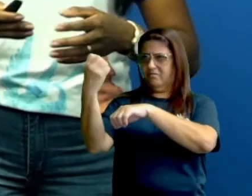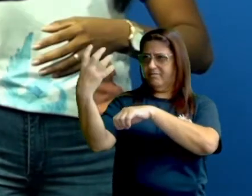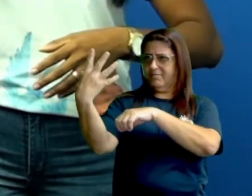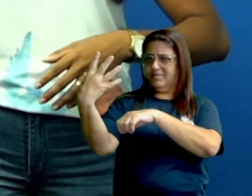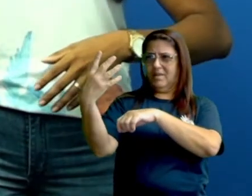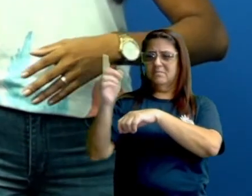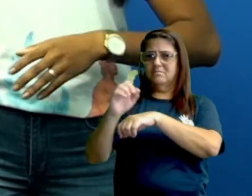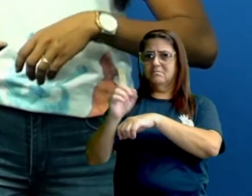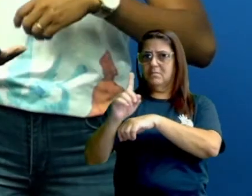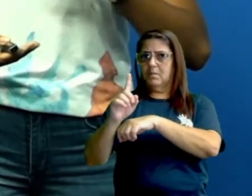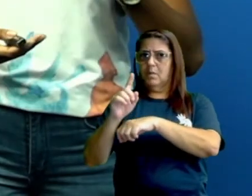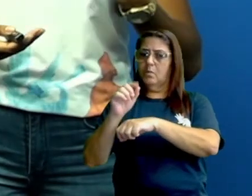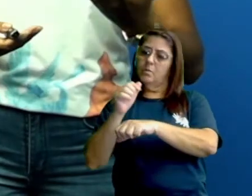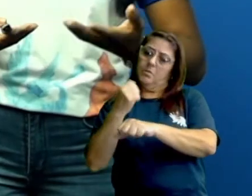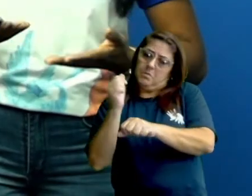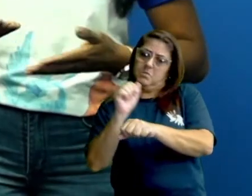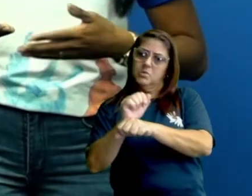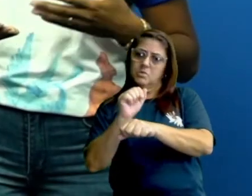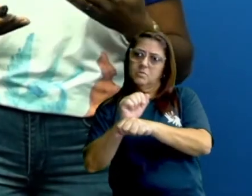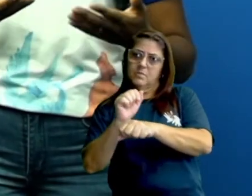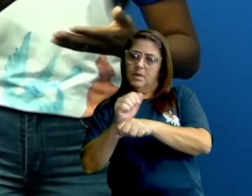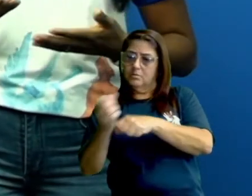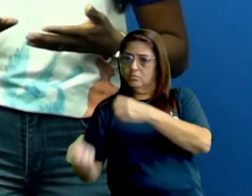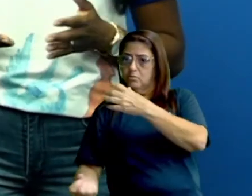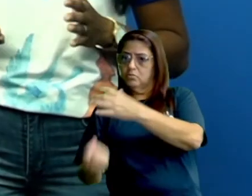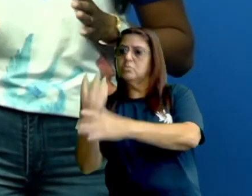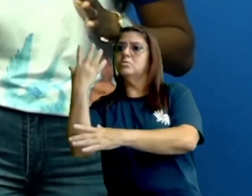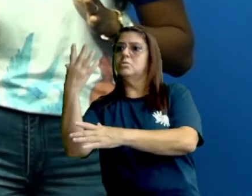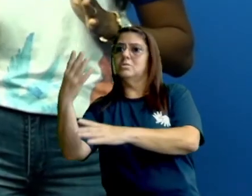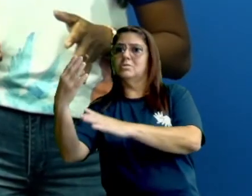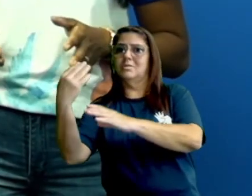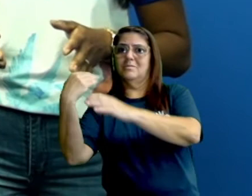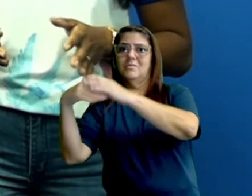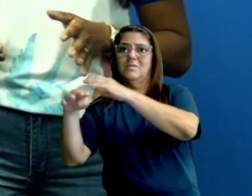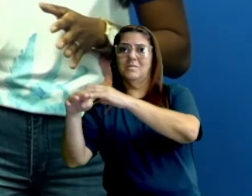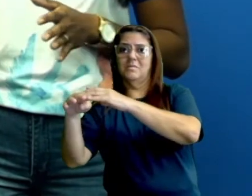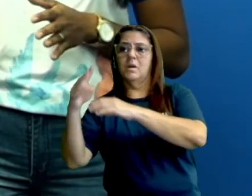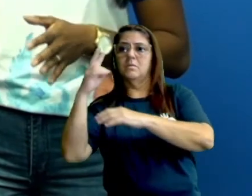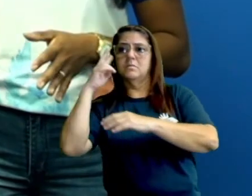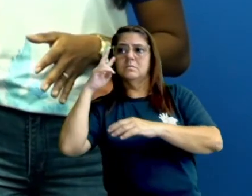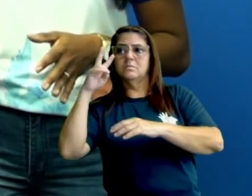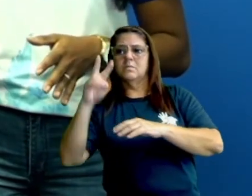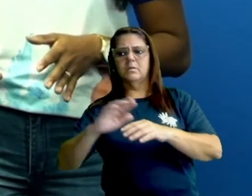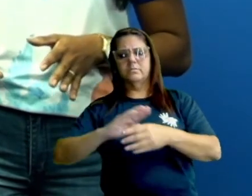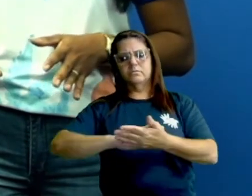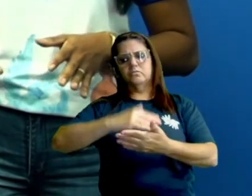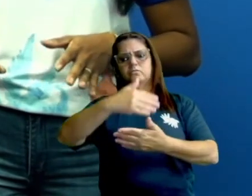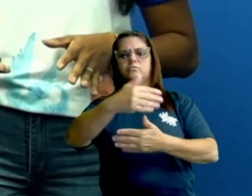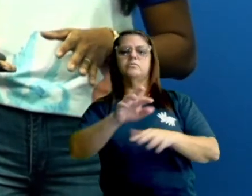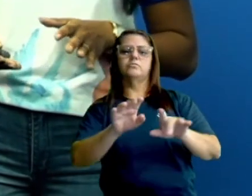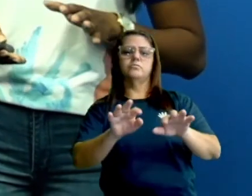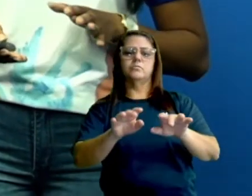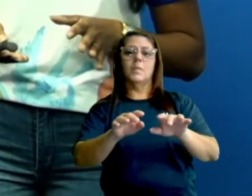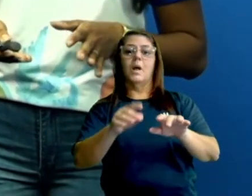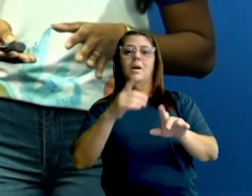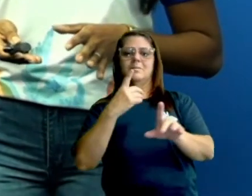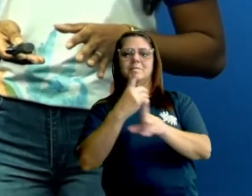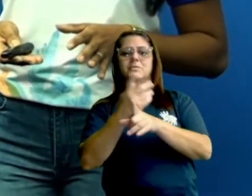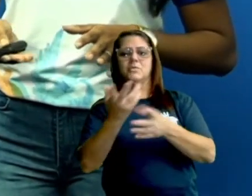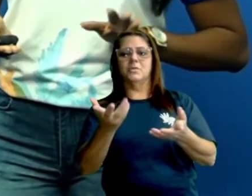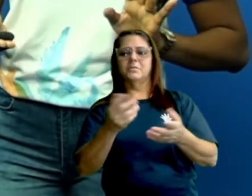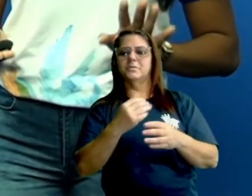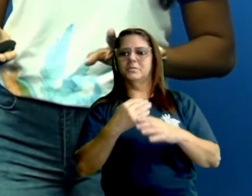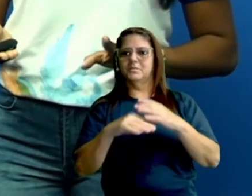que ela posta, vai chegando visualizações, pessoas vão entrando na página para ter esse contato, tá?